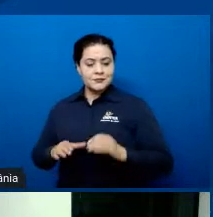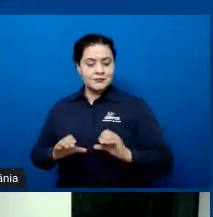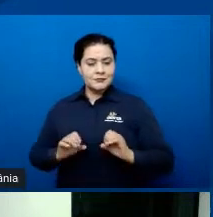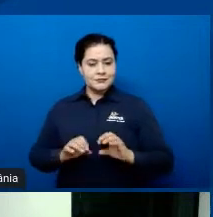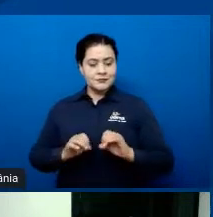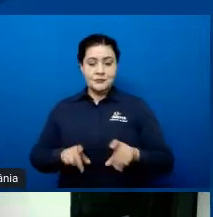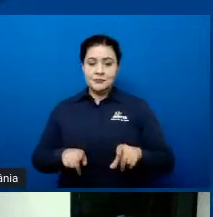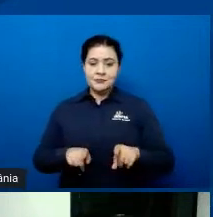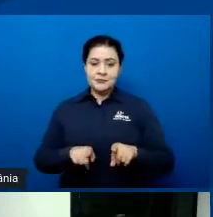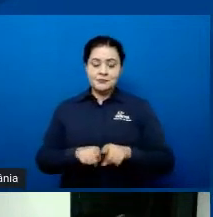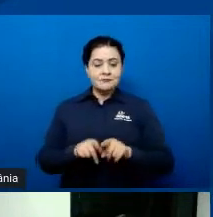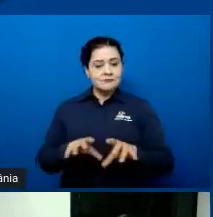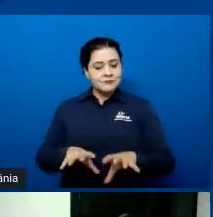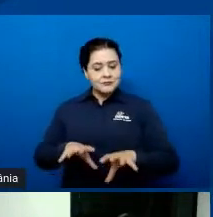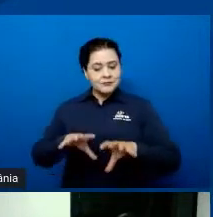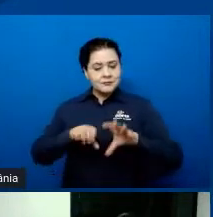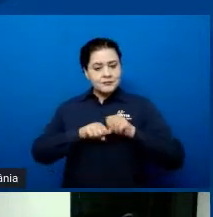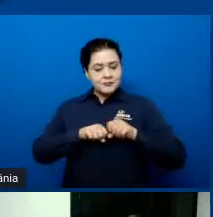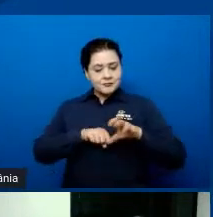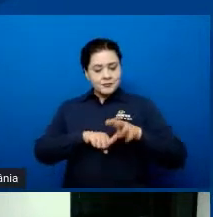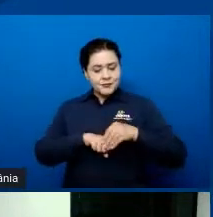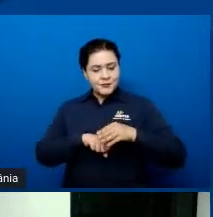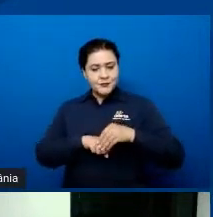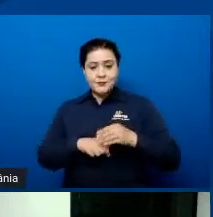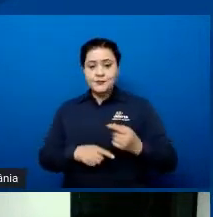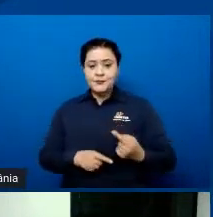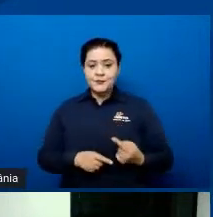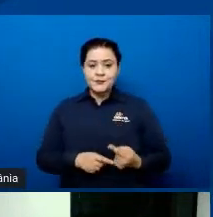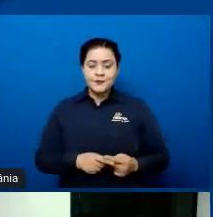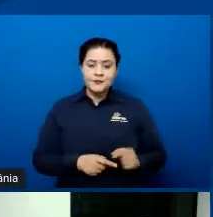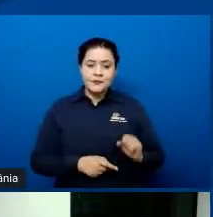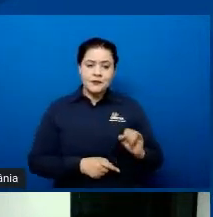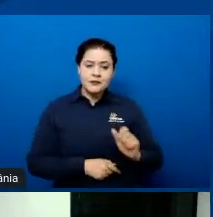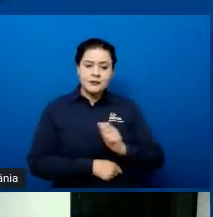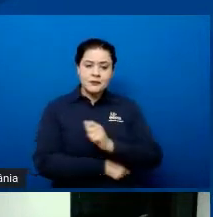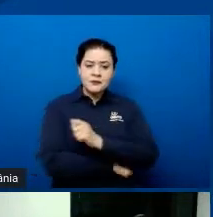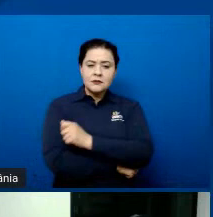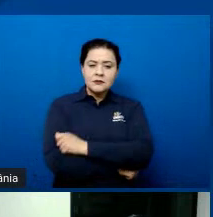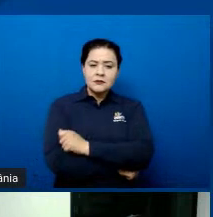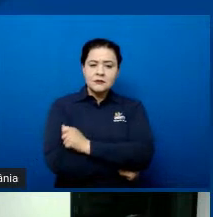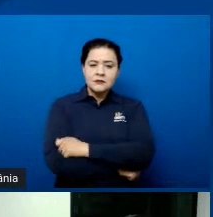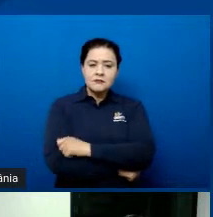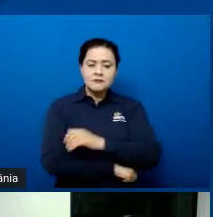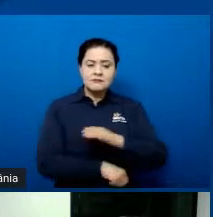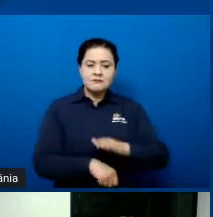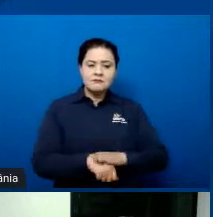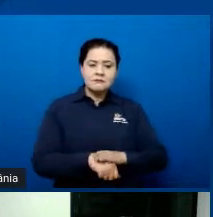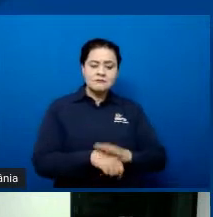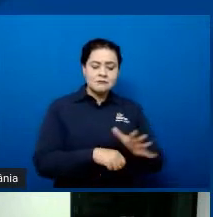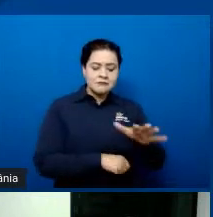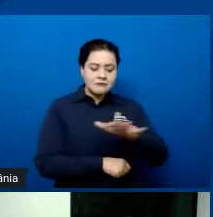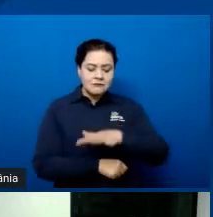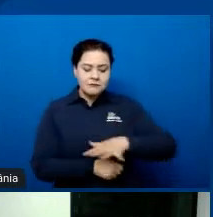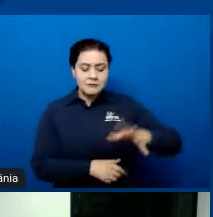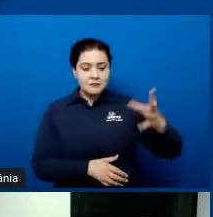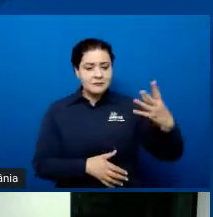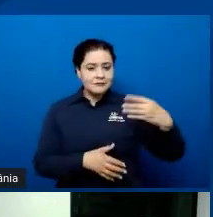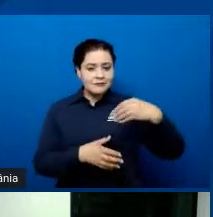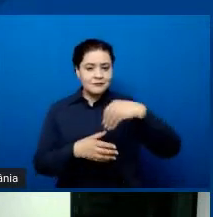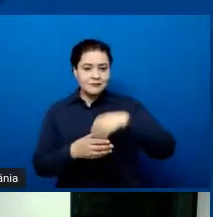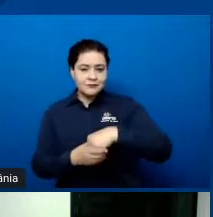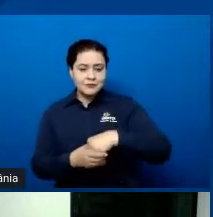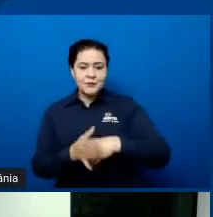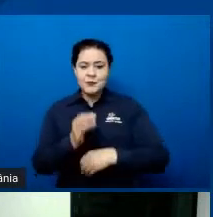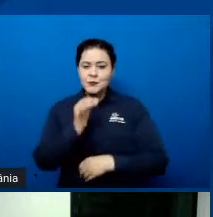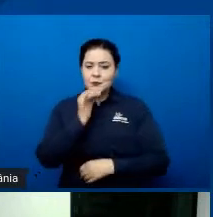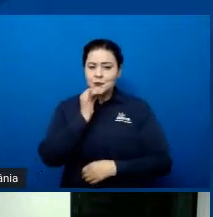no processo de aquisição do conhecimento. Por quê? Porque esse aluno ele fica muito mais imersivo no ambiente. Tá? Vou fazer um teste